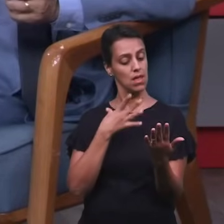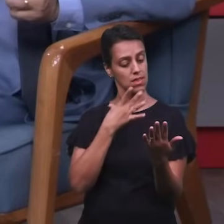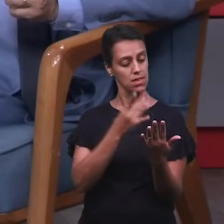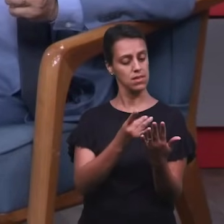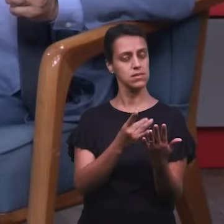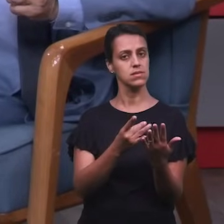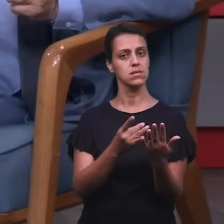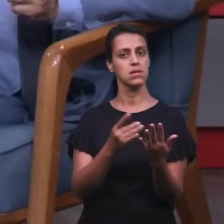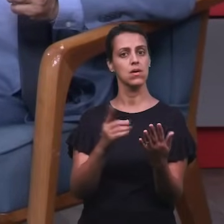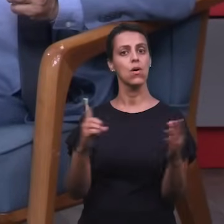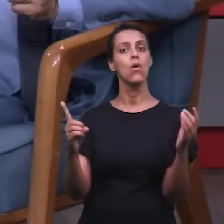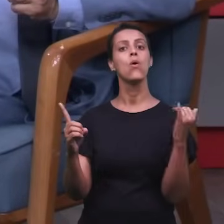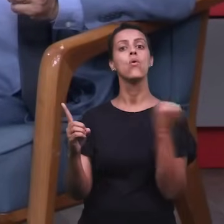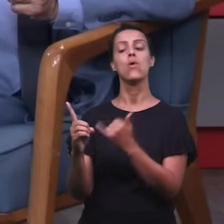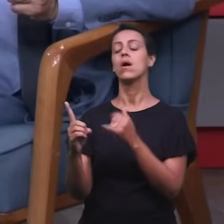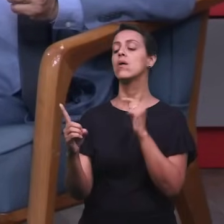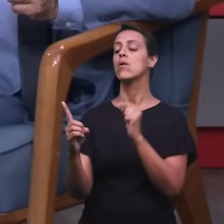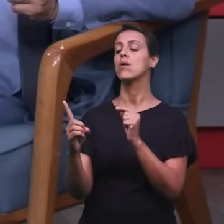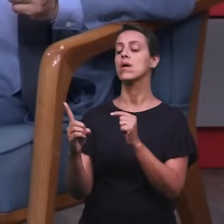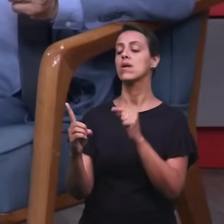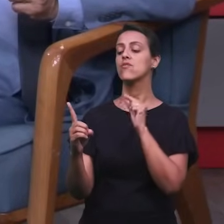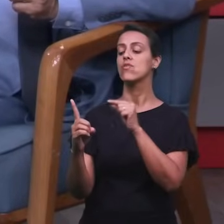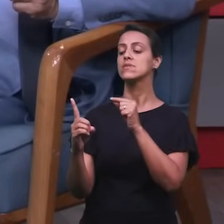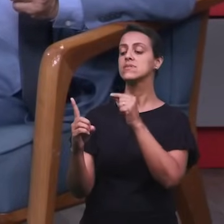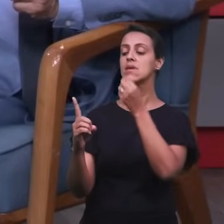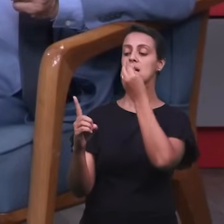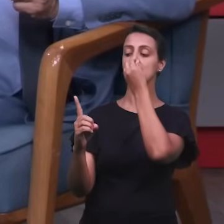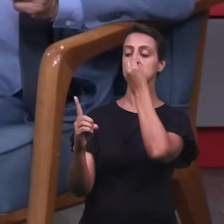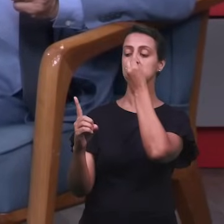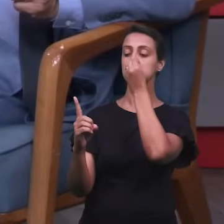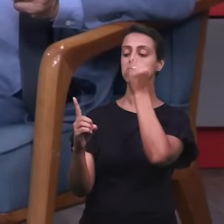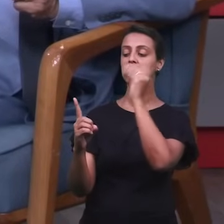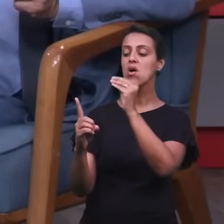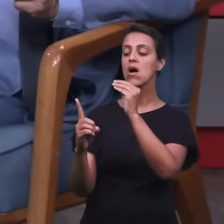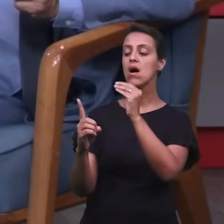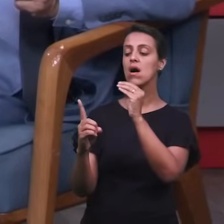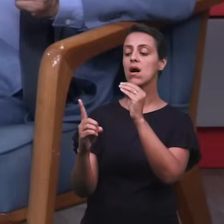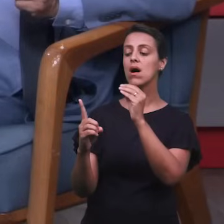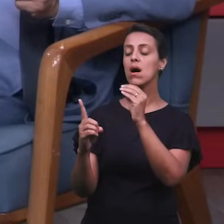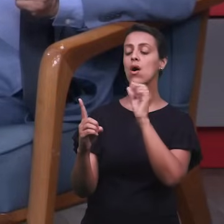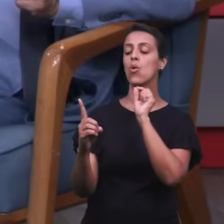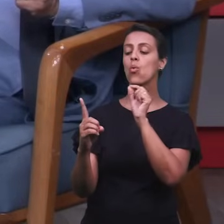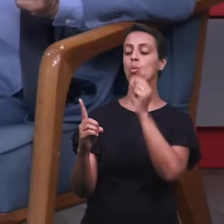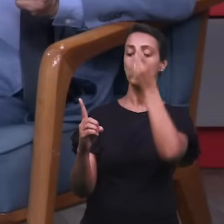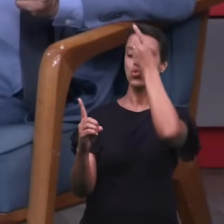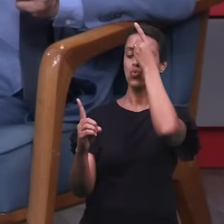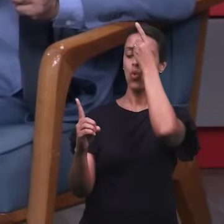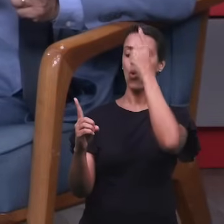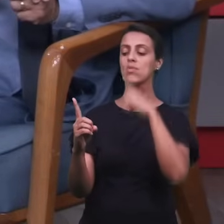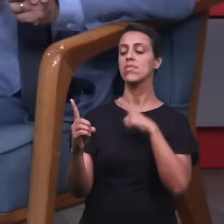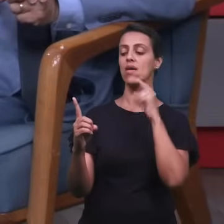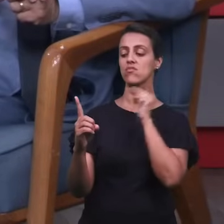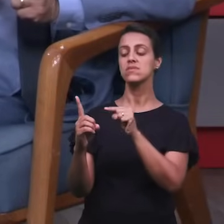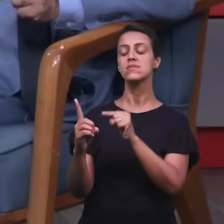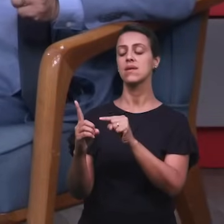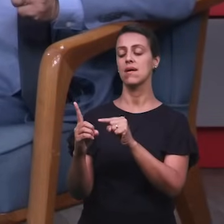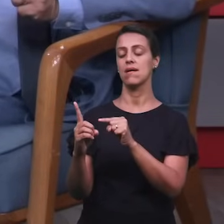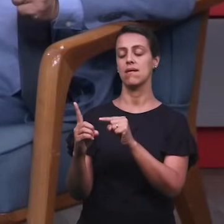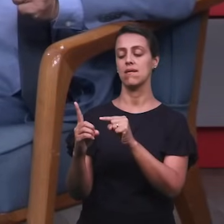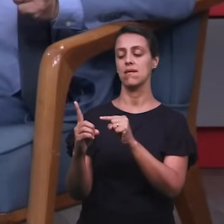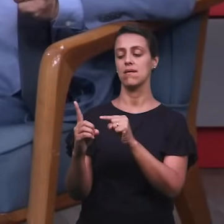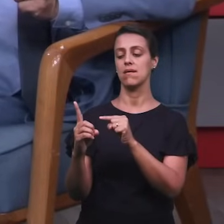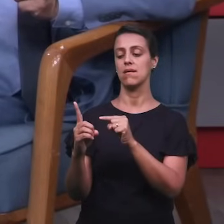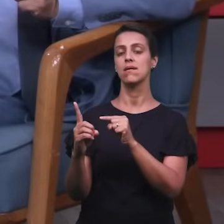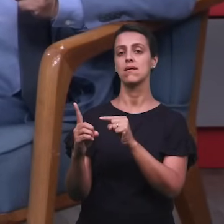dizendo assim: não desprezes o dom que há em ti, o qual te